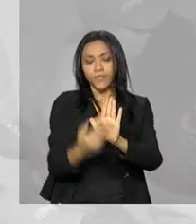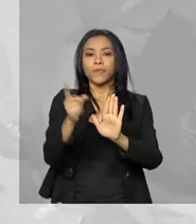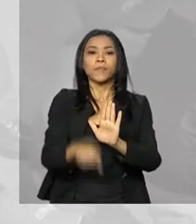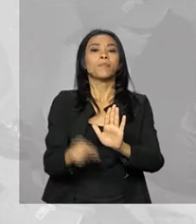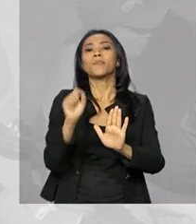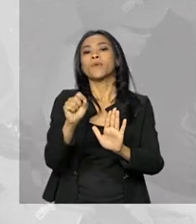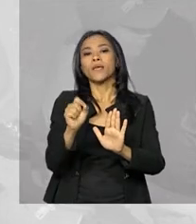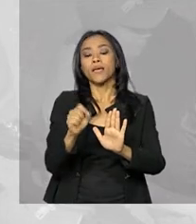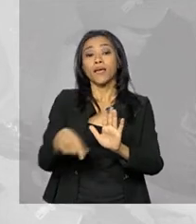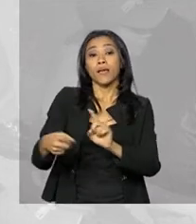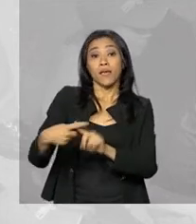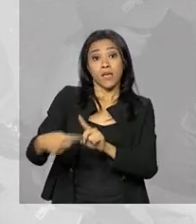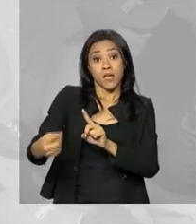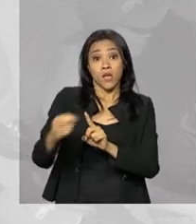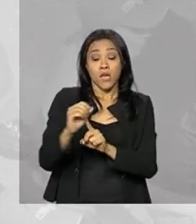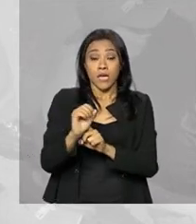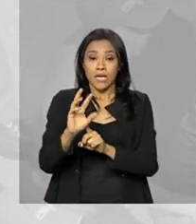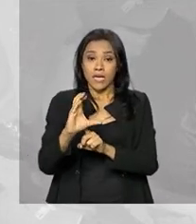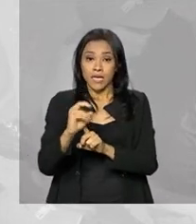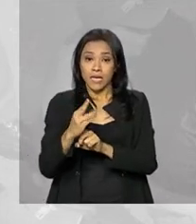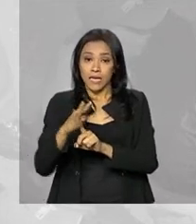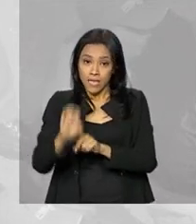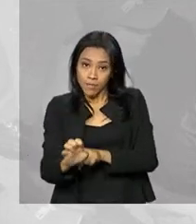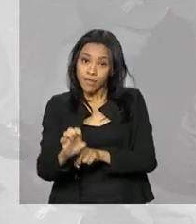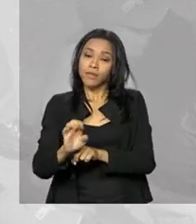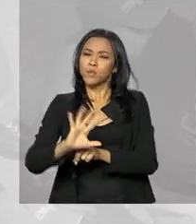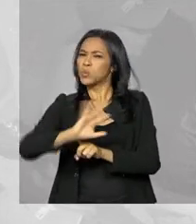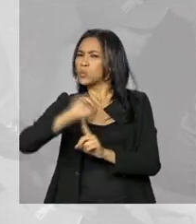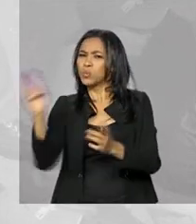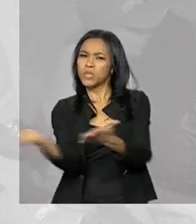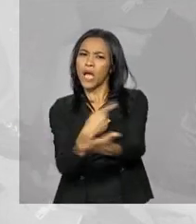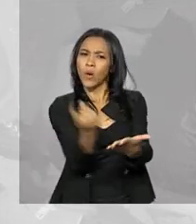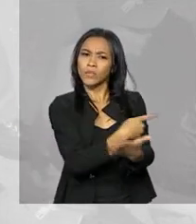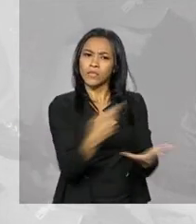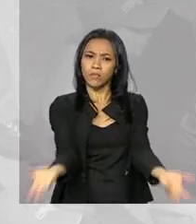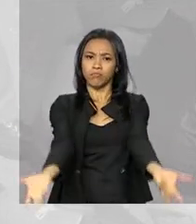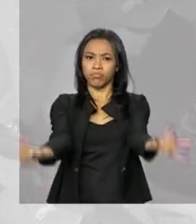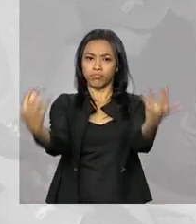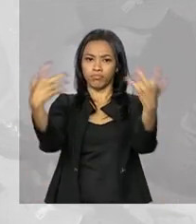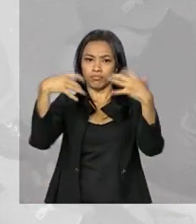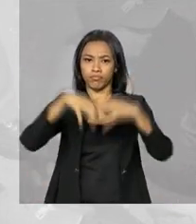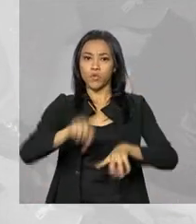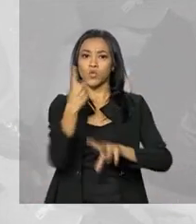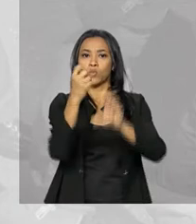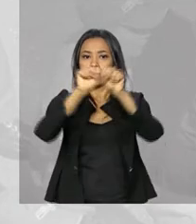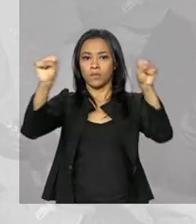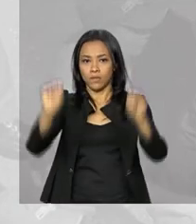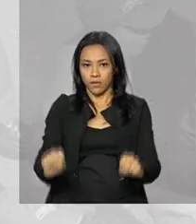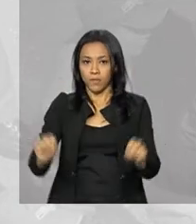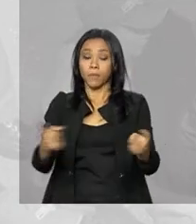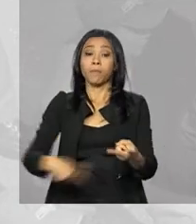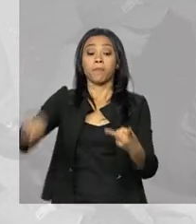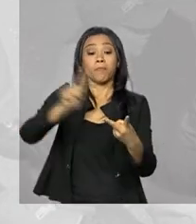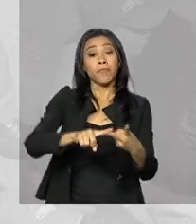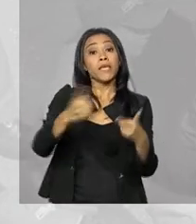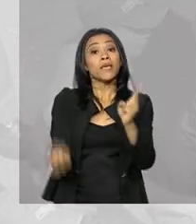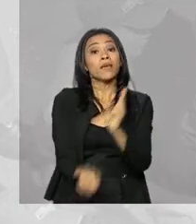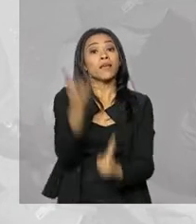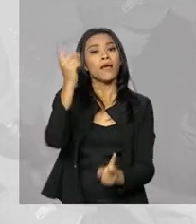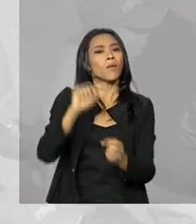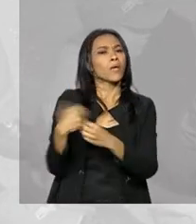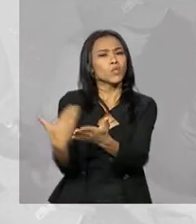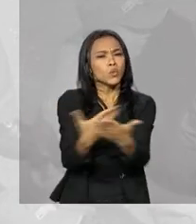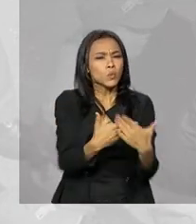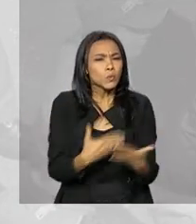registro de crimes e ocorrências em uma plataforma única para todo o país. Está prevista ainda a criação de redes de estudos e